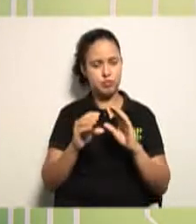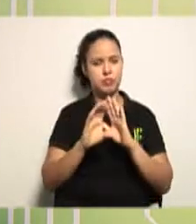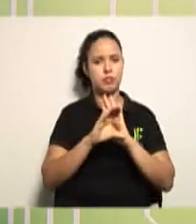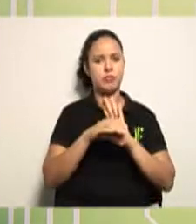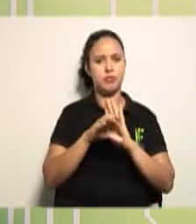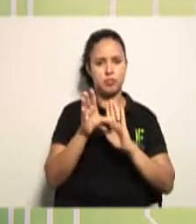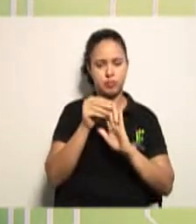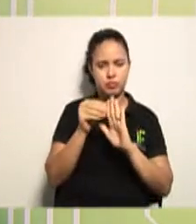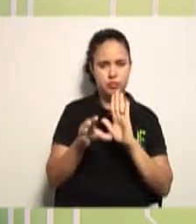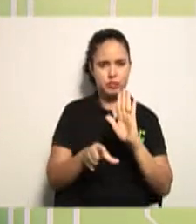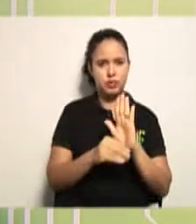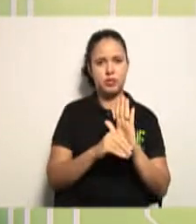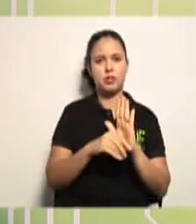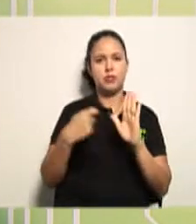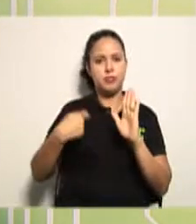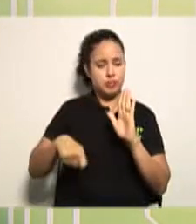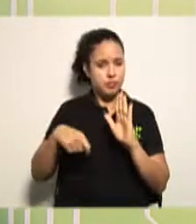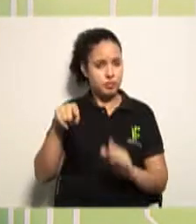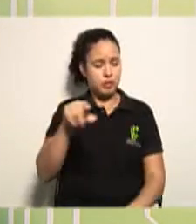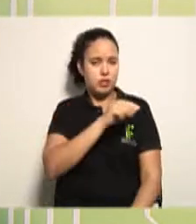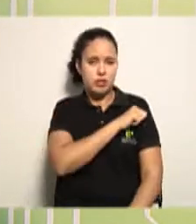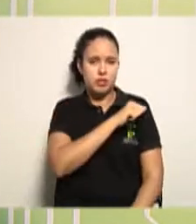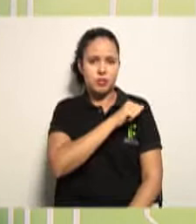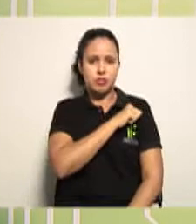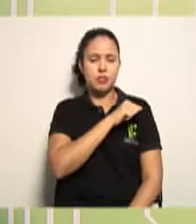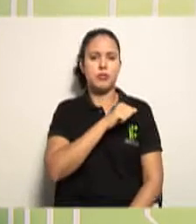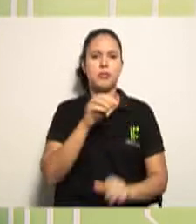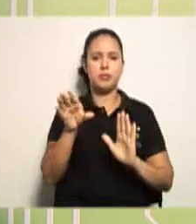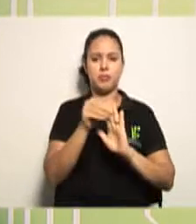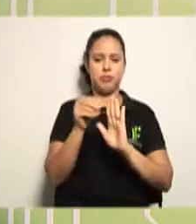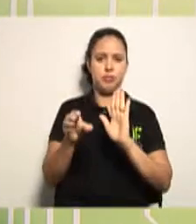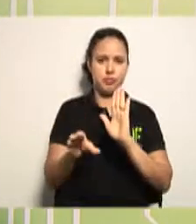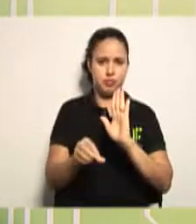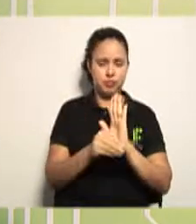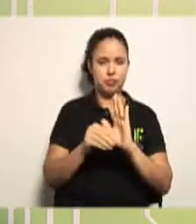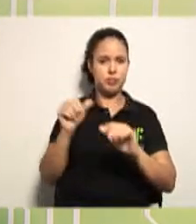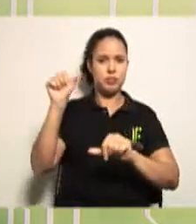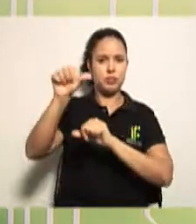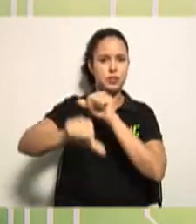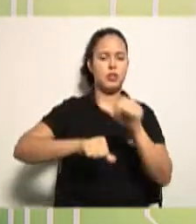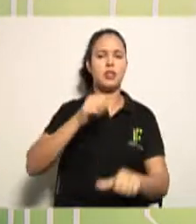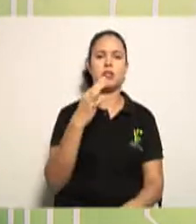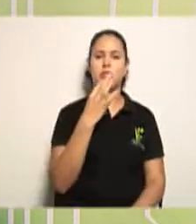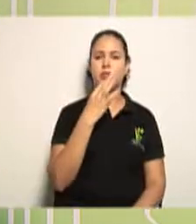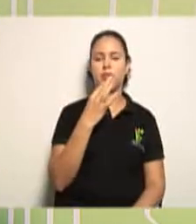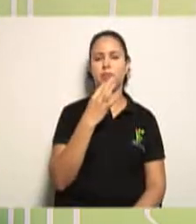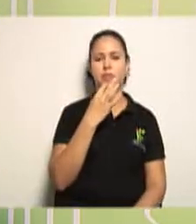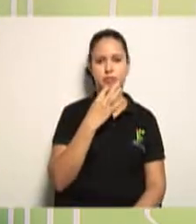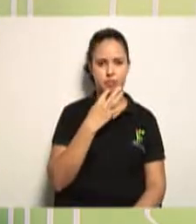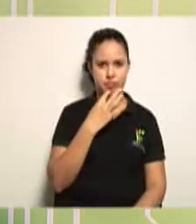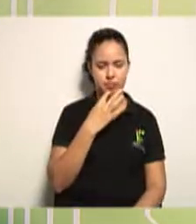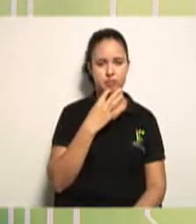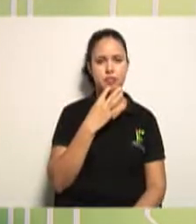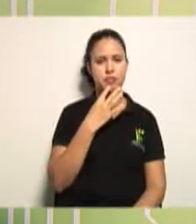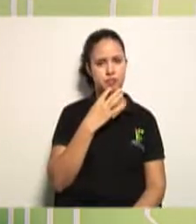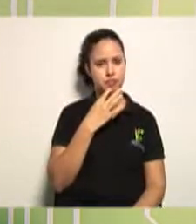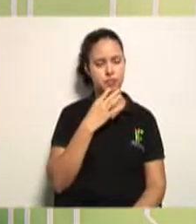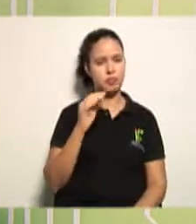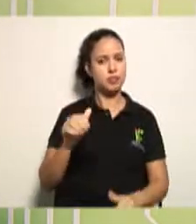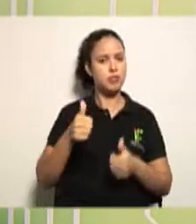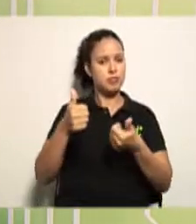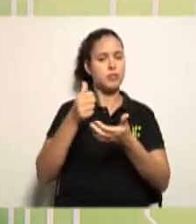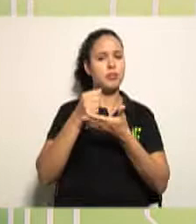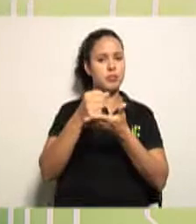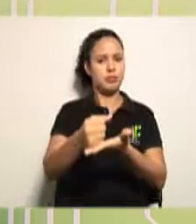precisamos de vocês aqui para que esses conteúdos se transformem em conhecimentos, para que se tornem válidos